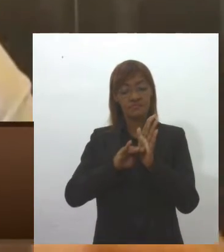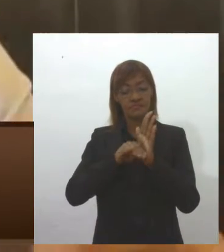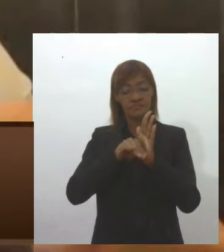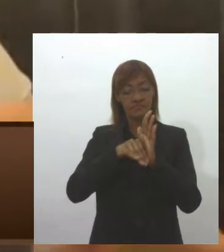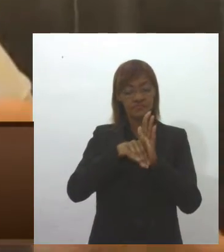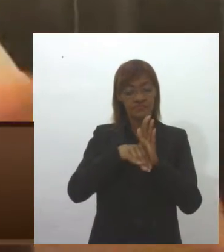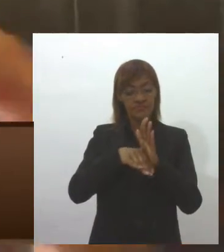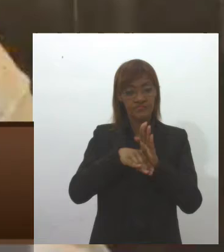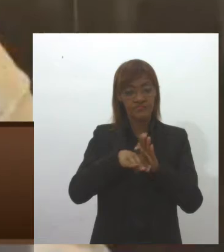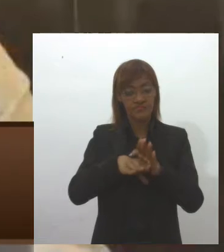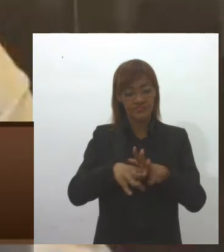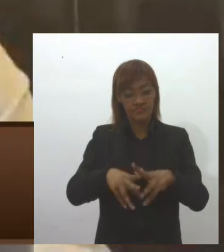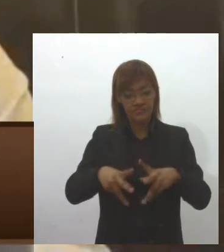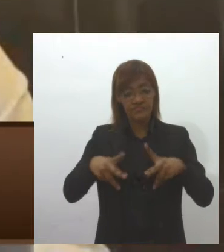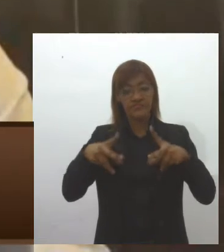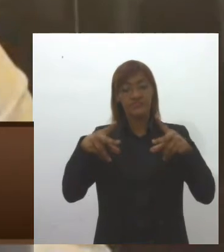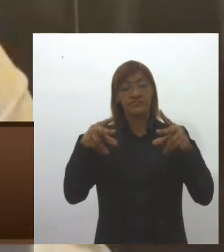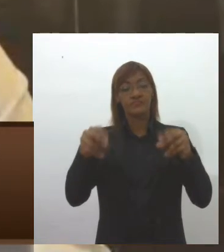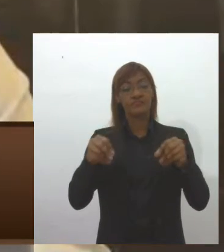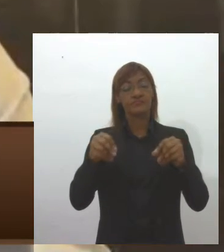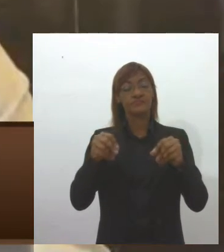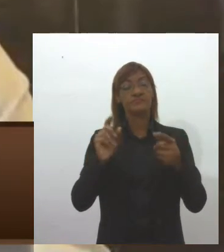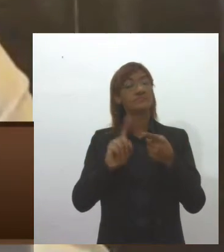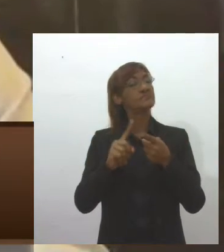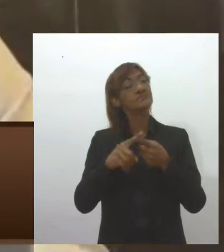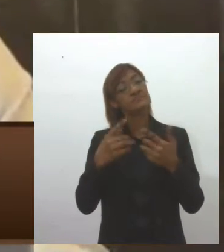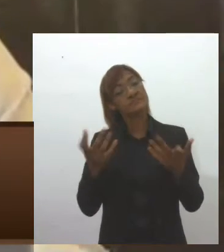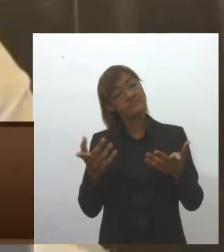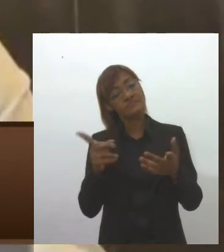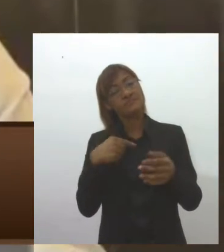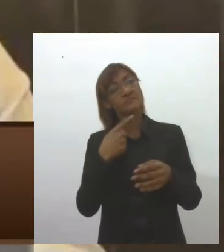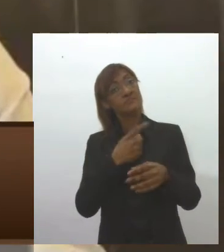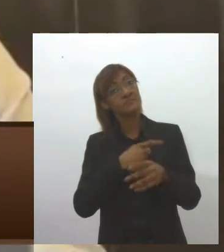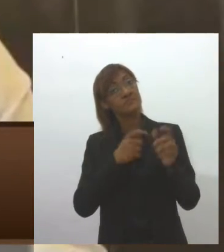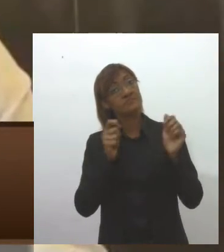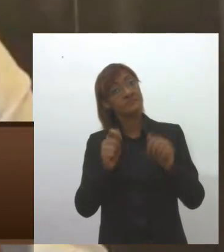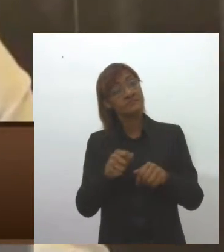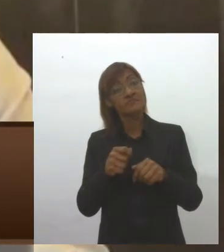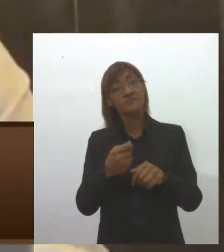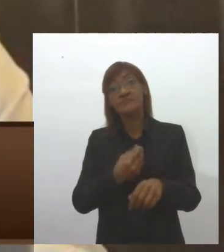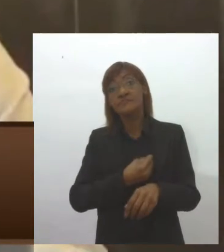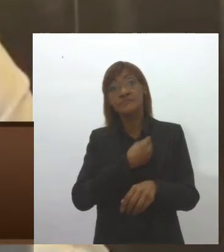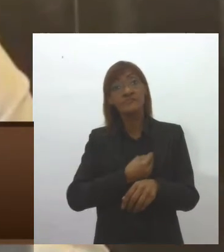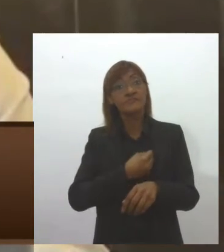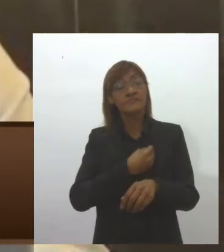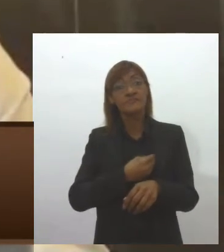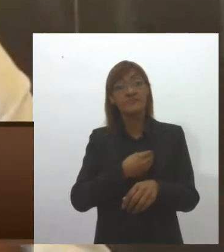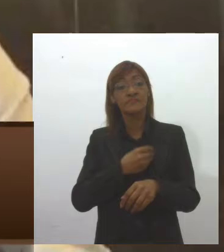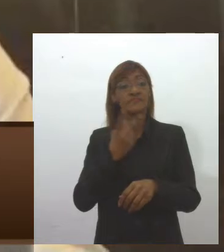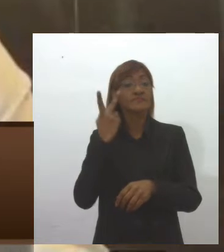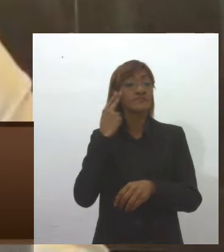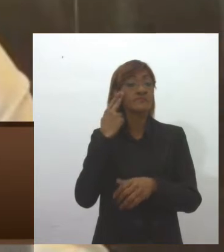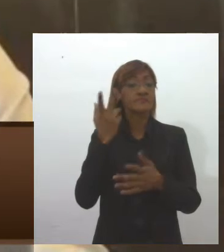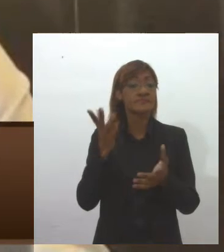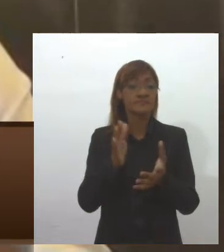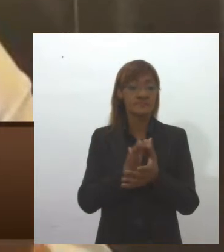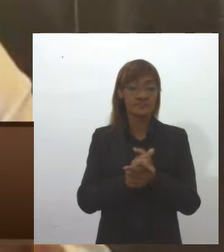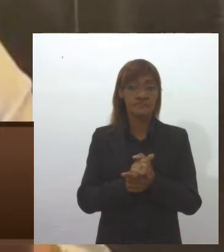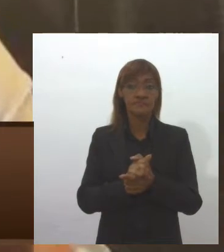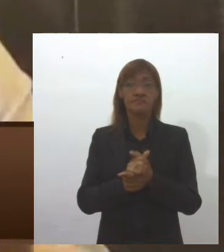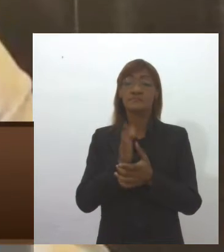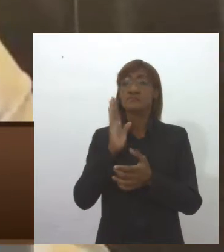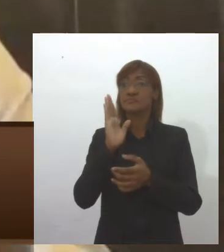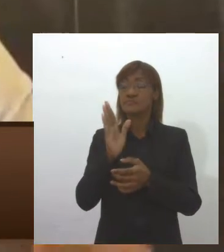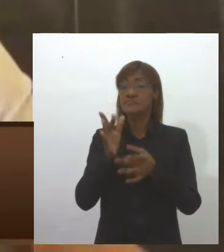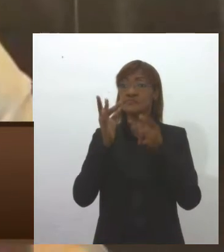passar das semanas, aí dos meses, e a gente vai viver um novo normal. Eu sou muito otimista porque a gente já vê